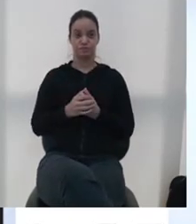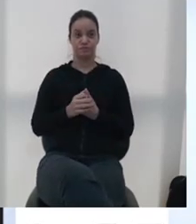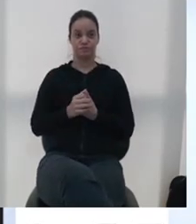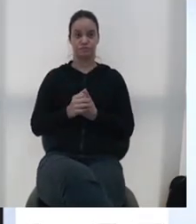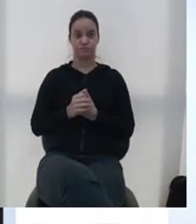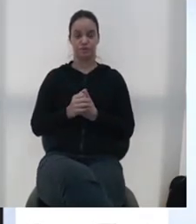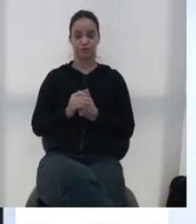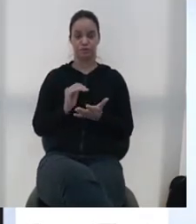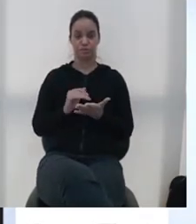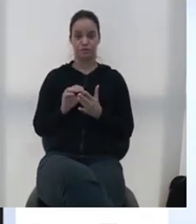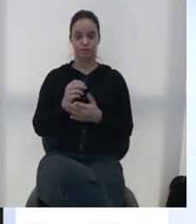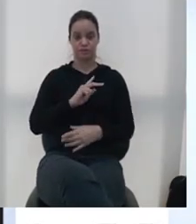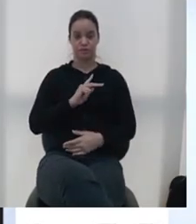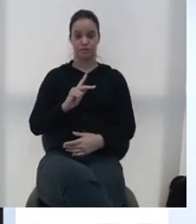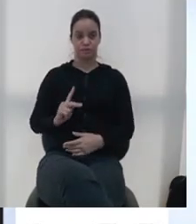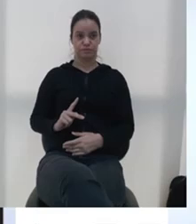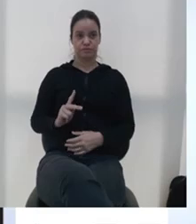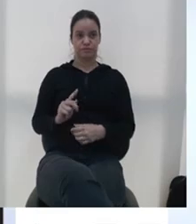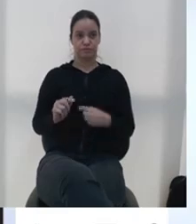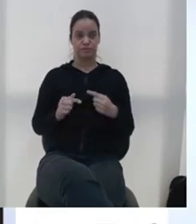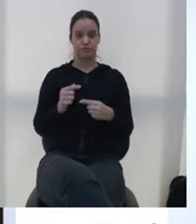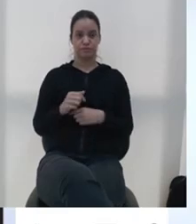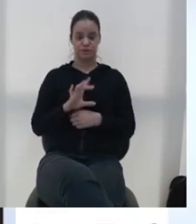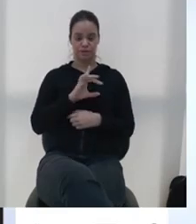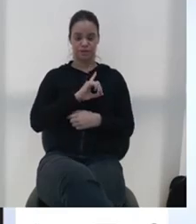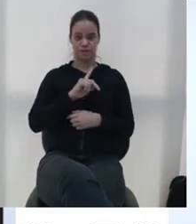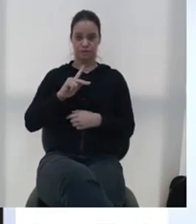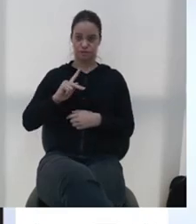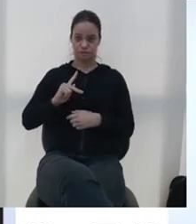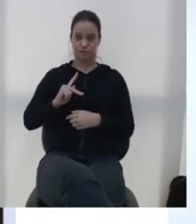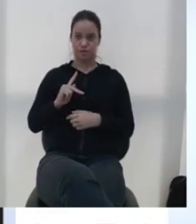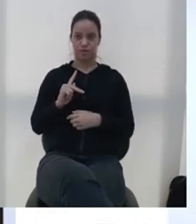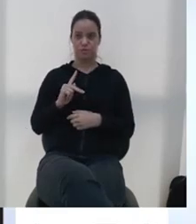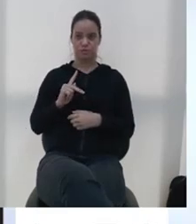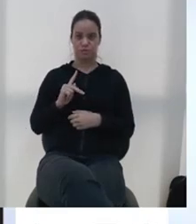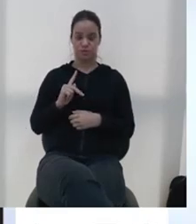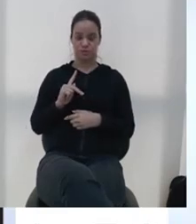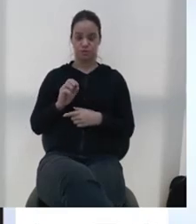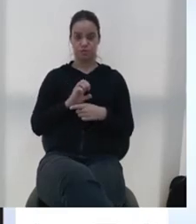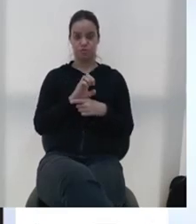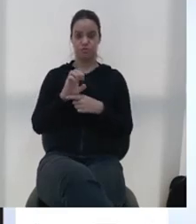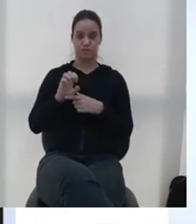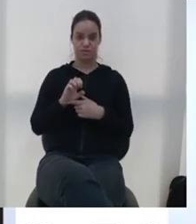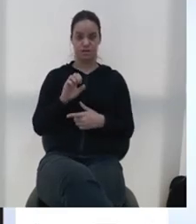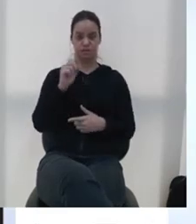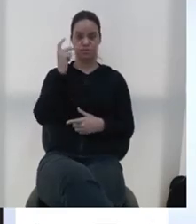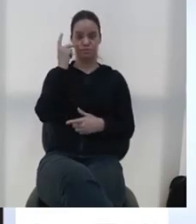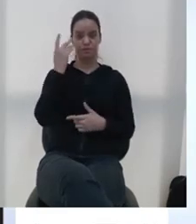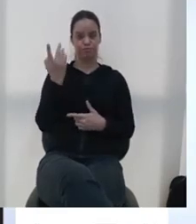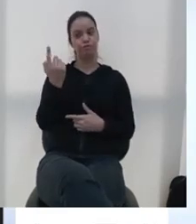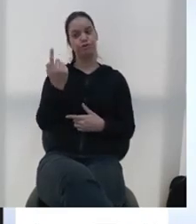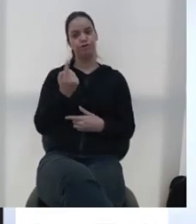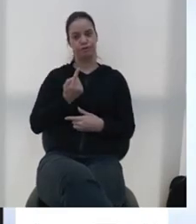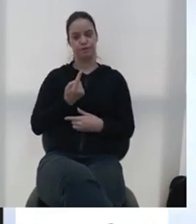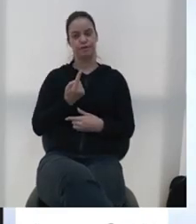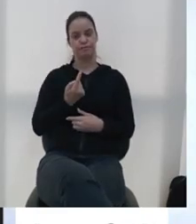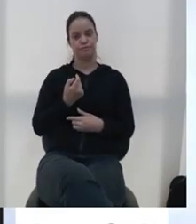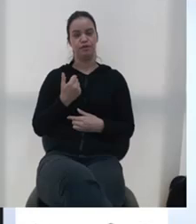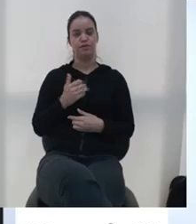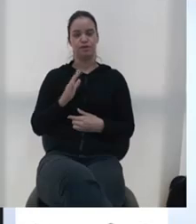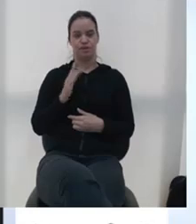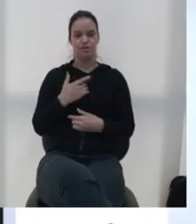Ministério Público, fala que a competência é da Defensoria Pública do Estado de São Paulo. É por isso que eu estou vindo aqui. Já procurei o